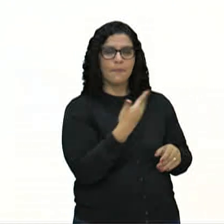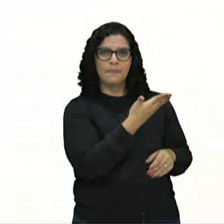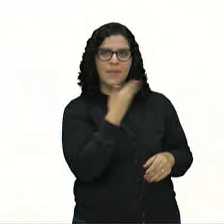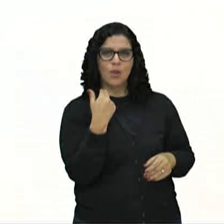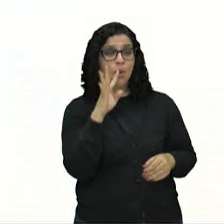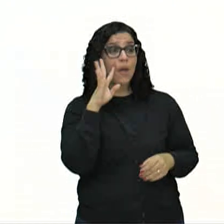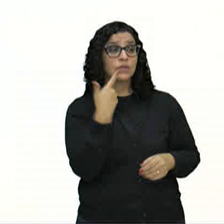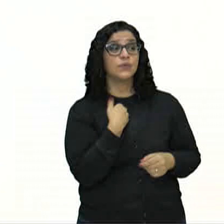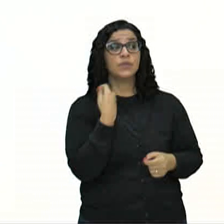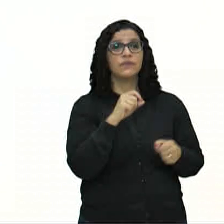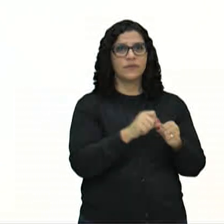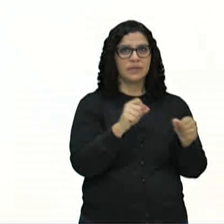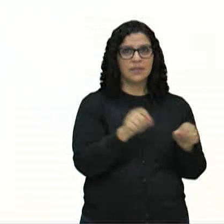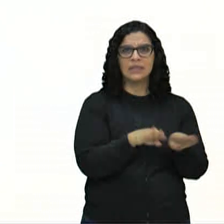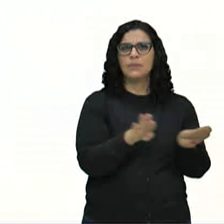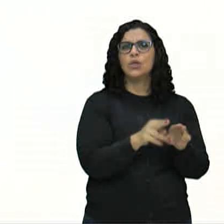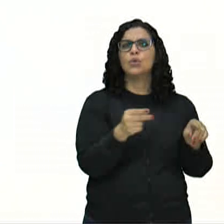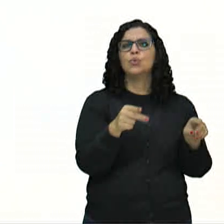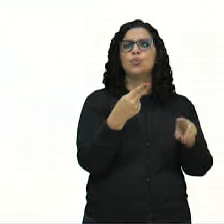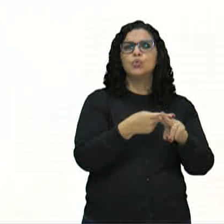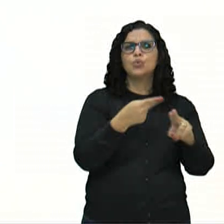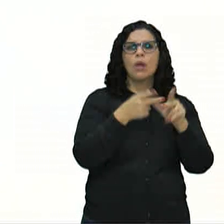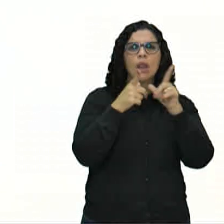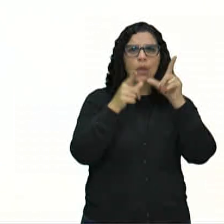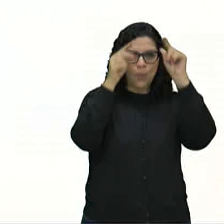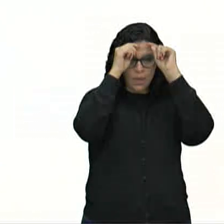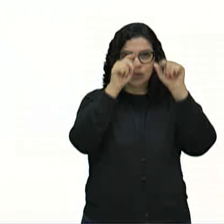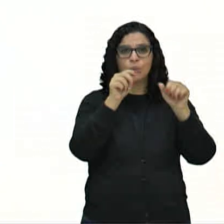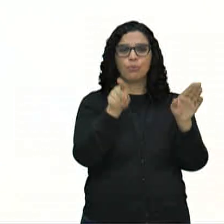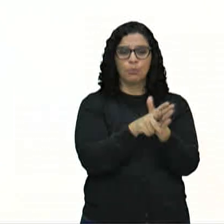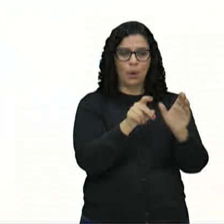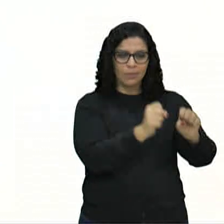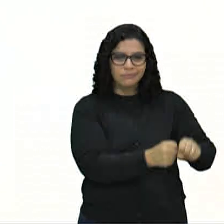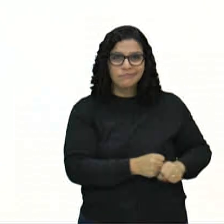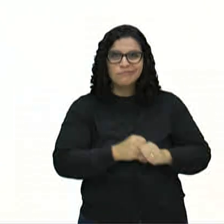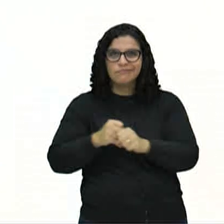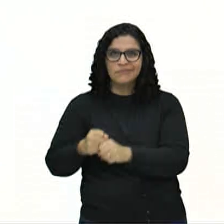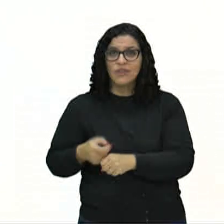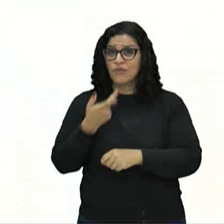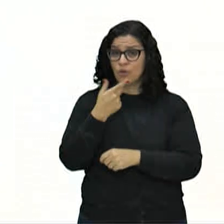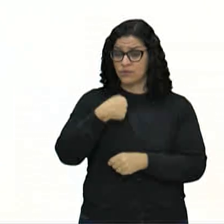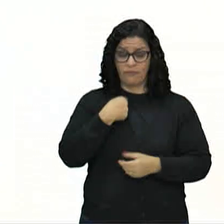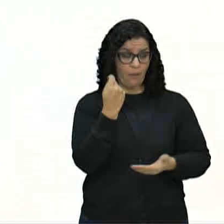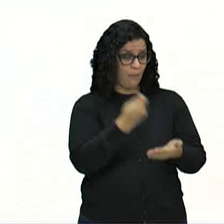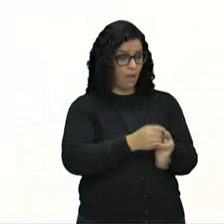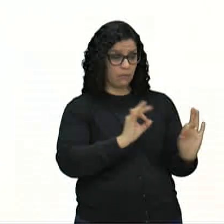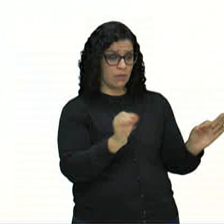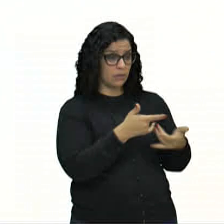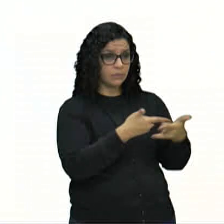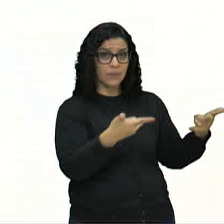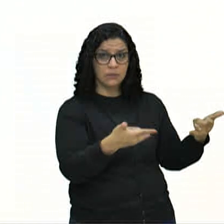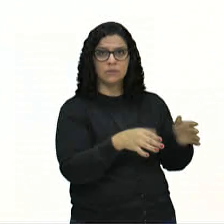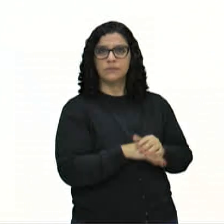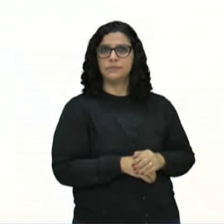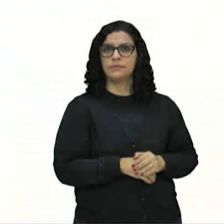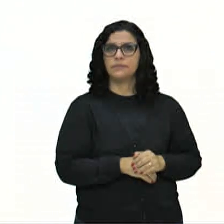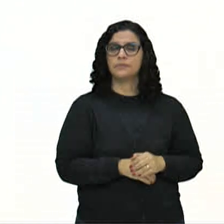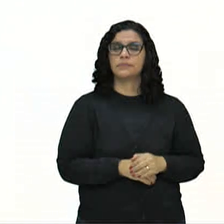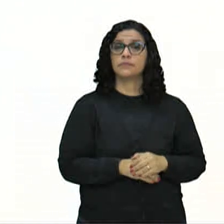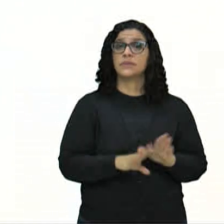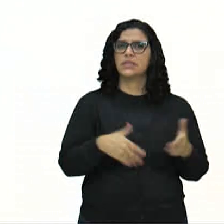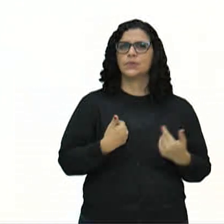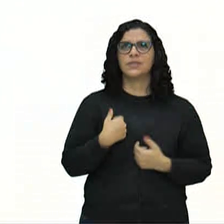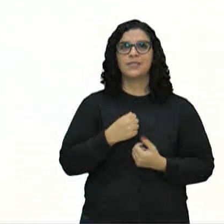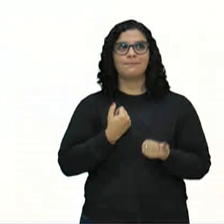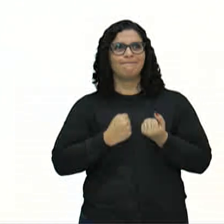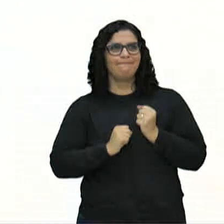melhor me decidir empregou a linguagem usual dos marinheiros, isso é, que nada pagaria pela passagem.